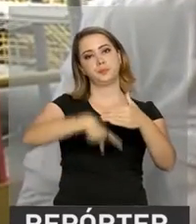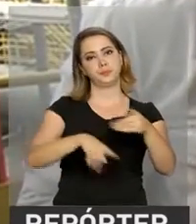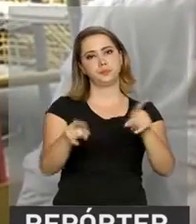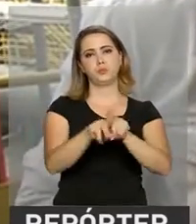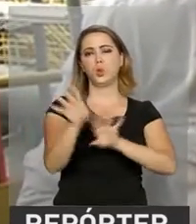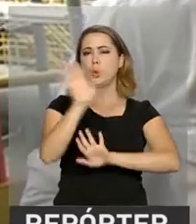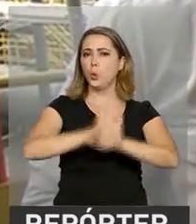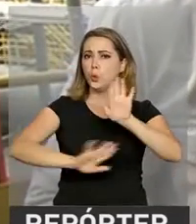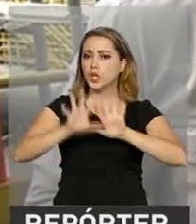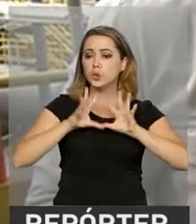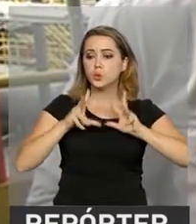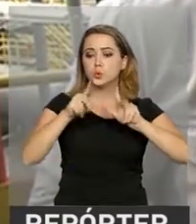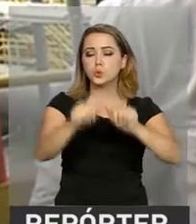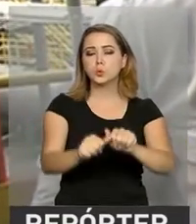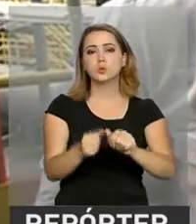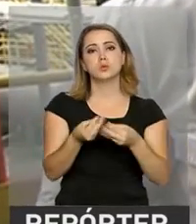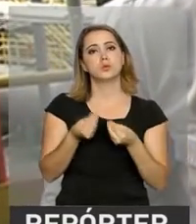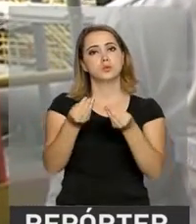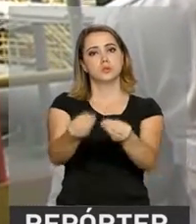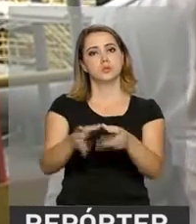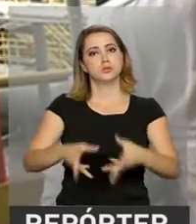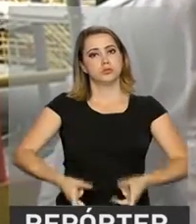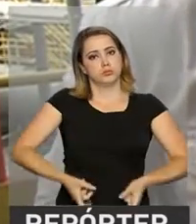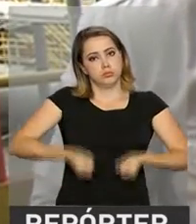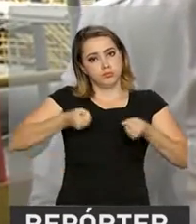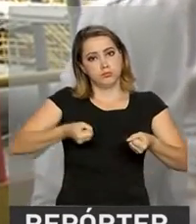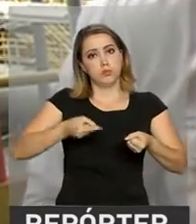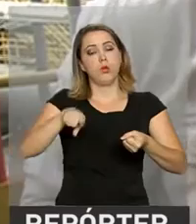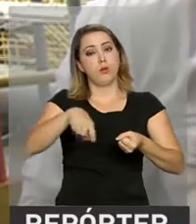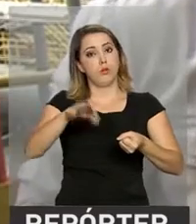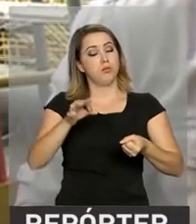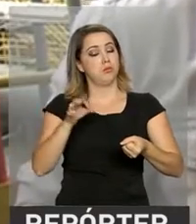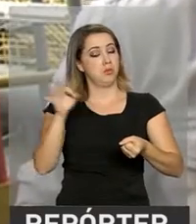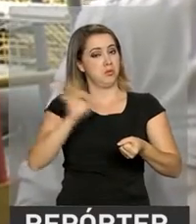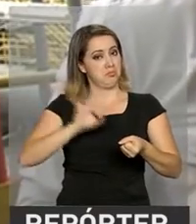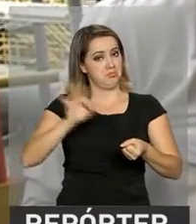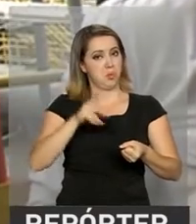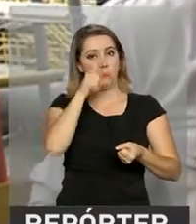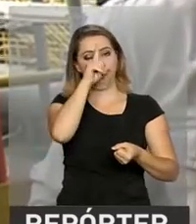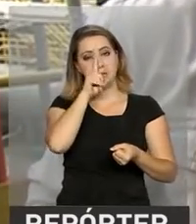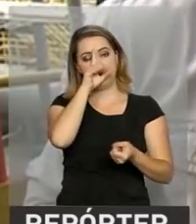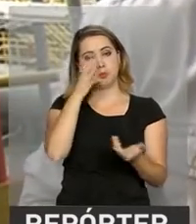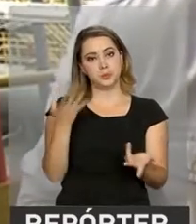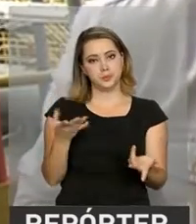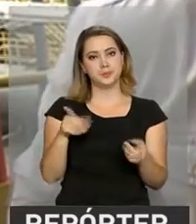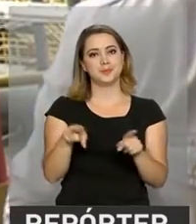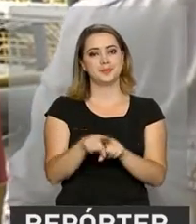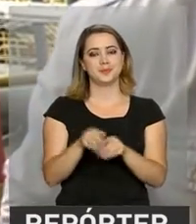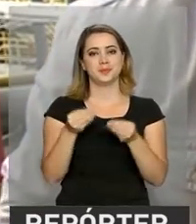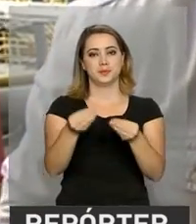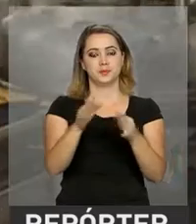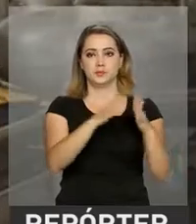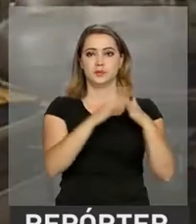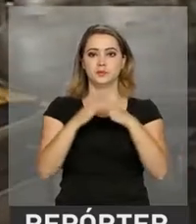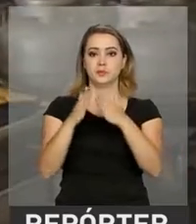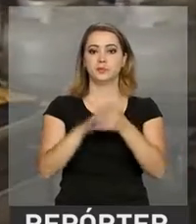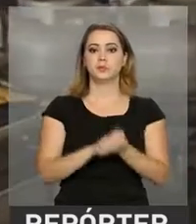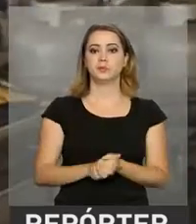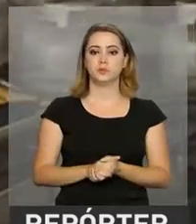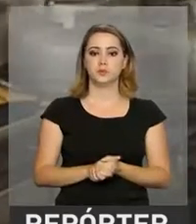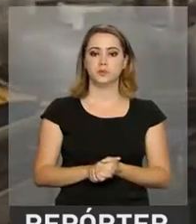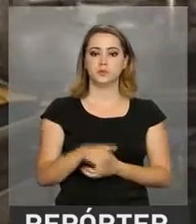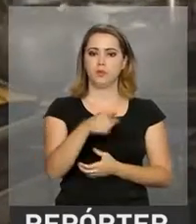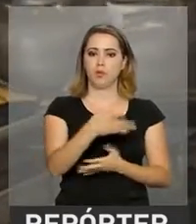cuidadoso pra garantir que os botijões saio daqui sem oferecer risco à segurança dos consumidores os botijões